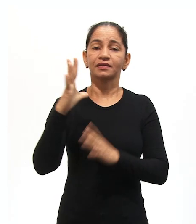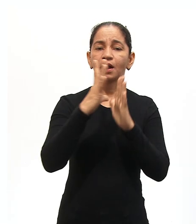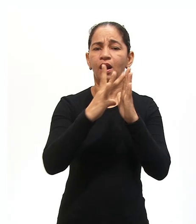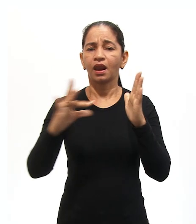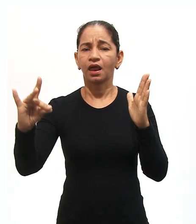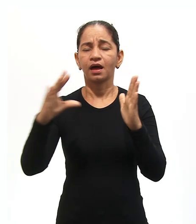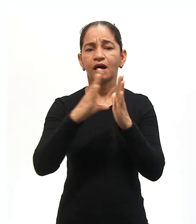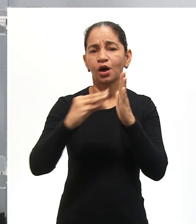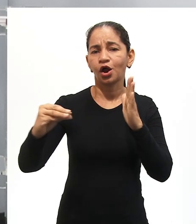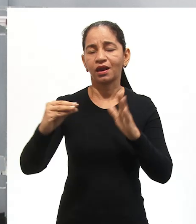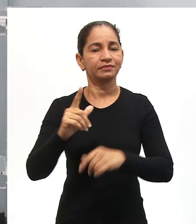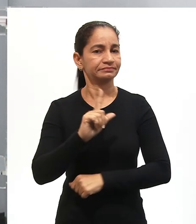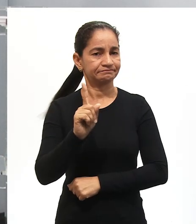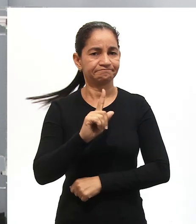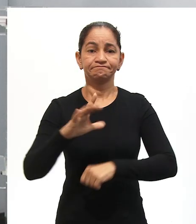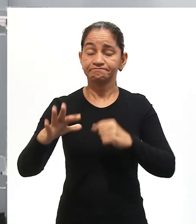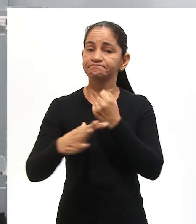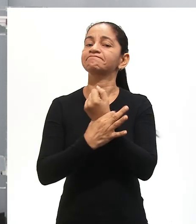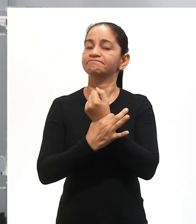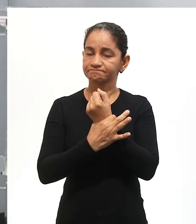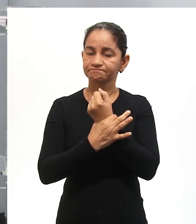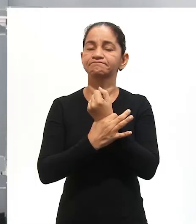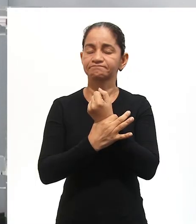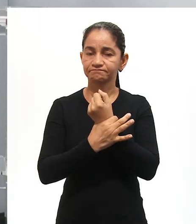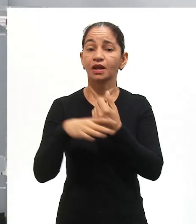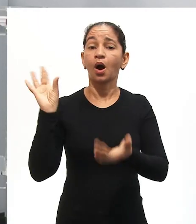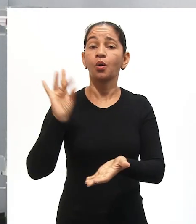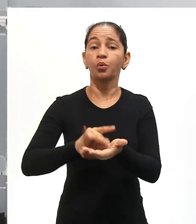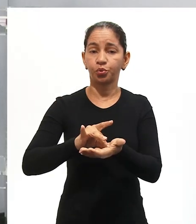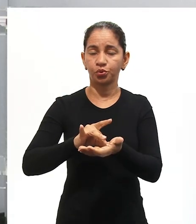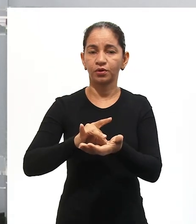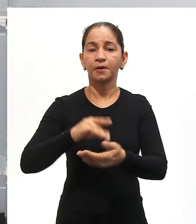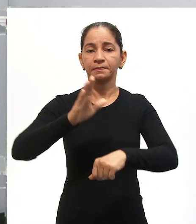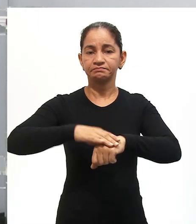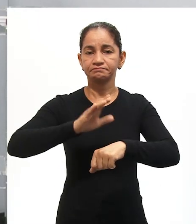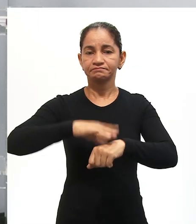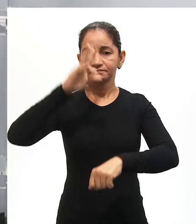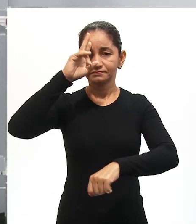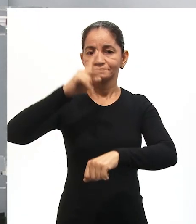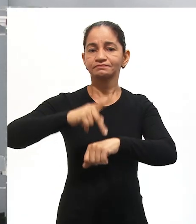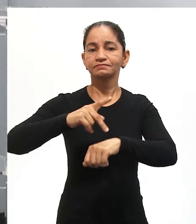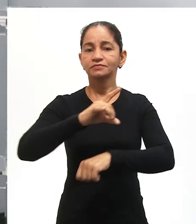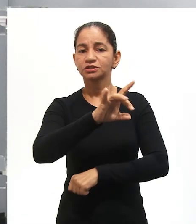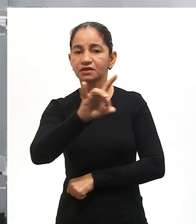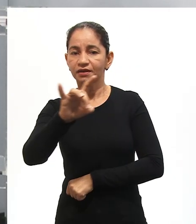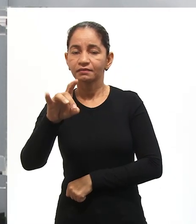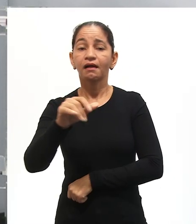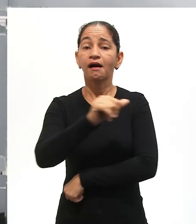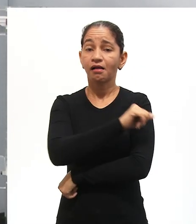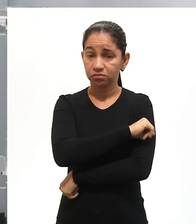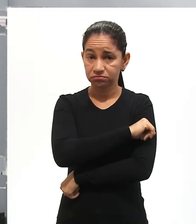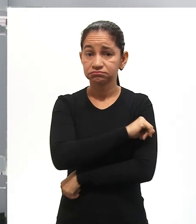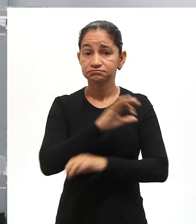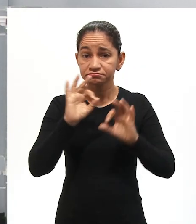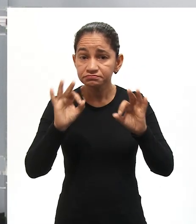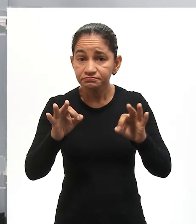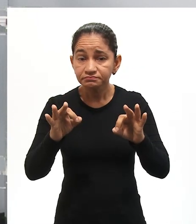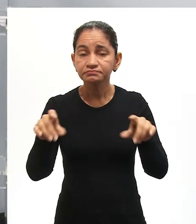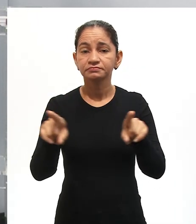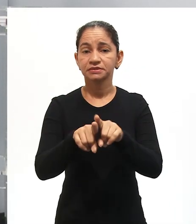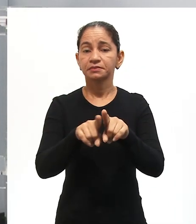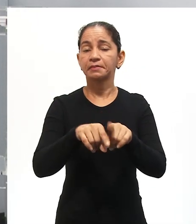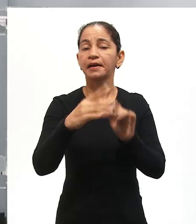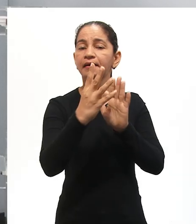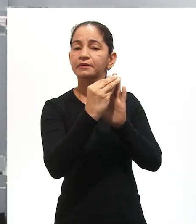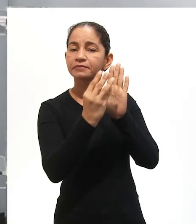plágio. O professor ele precisa garantir o quê? A autoria original e evitar plágios. Elaborar